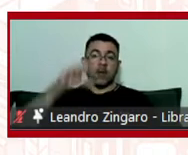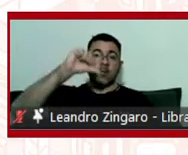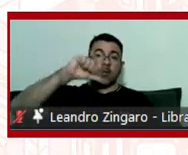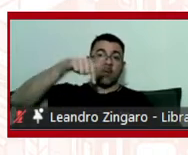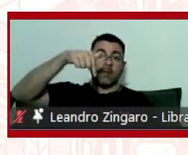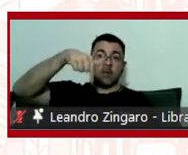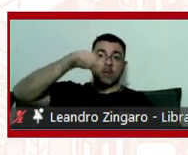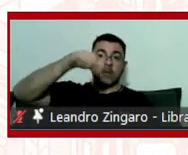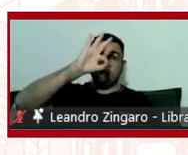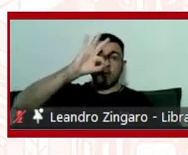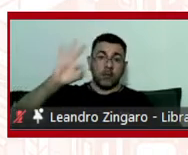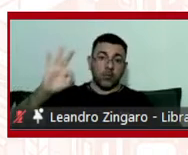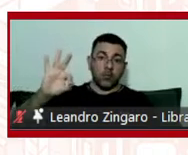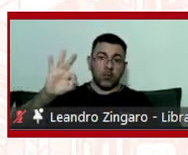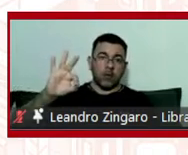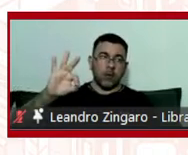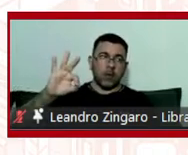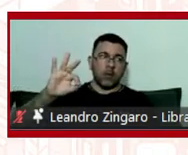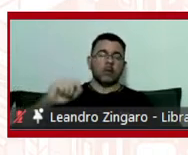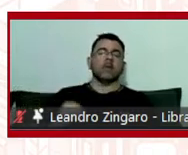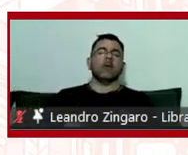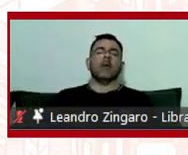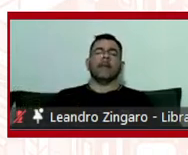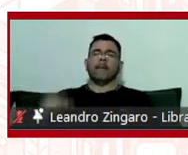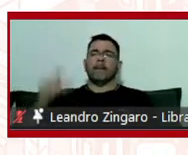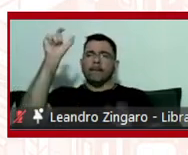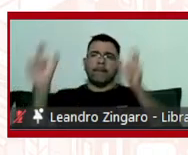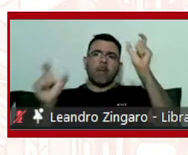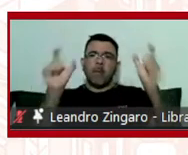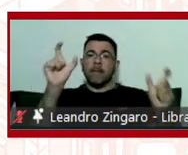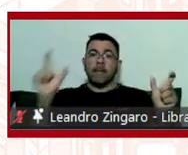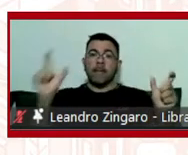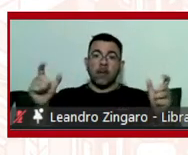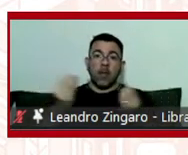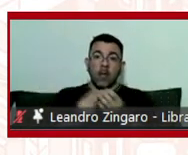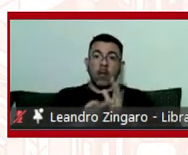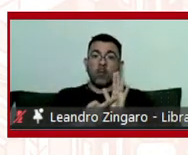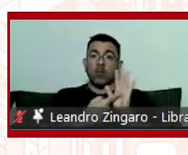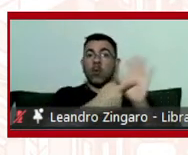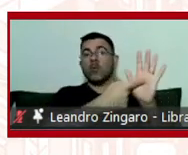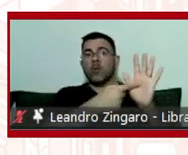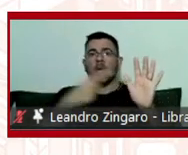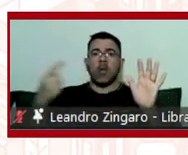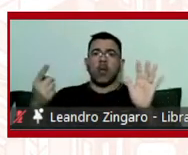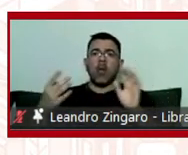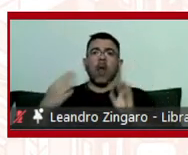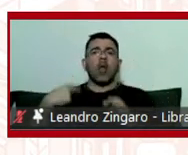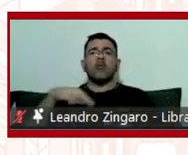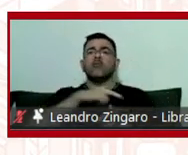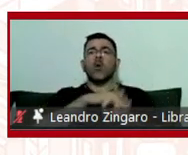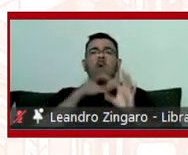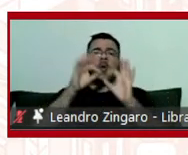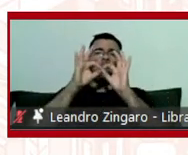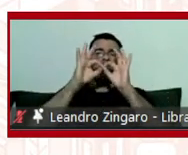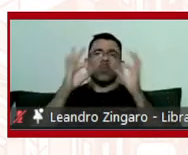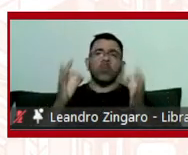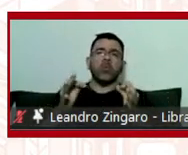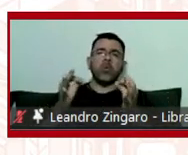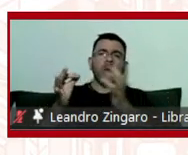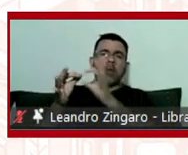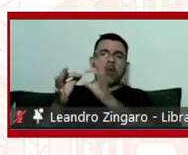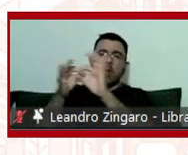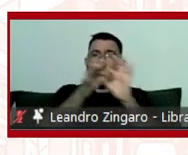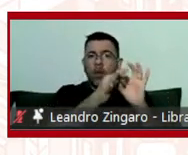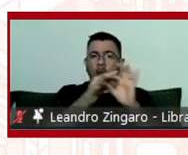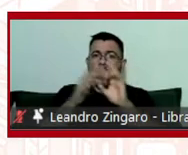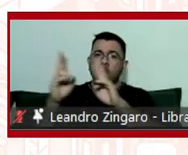e eh promovendo pessoas então a gente simplificou a relação de cidadão com a cidade com a com a o conecta com